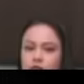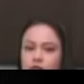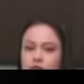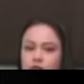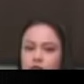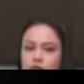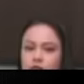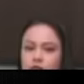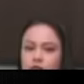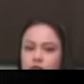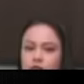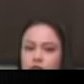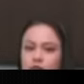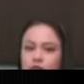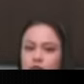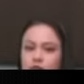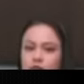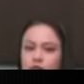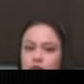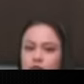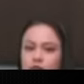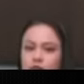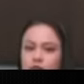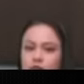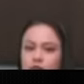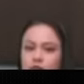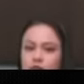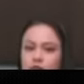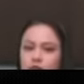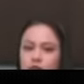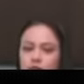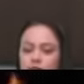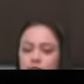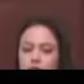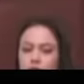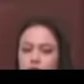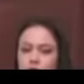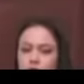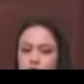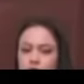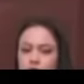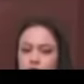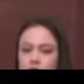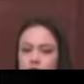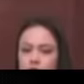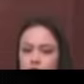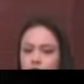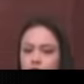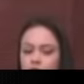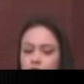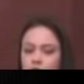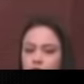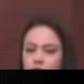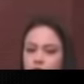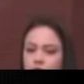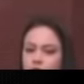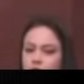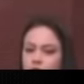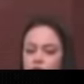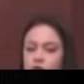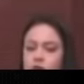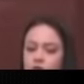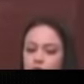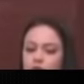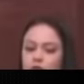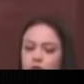batem boca, que você está vendo constantemente, é o Dino e Moraes. A constitucionalidade 2481, que diz respeito a um caso sobre uma